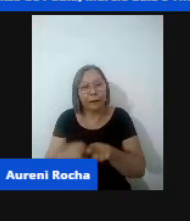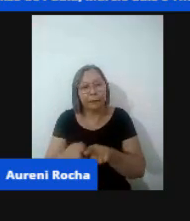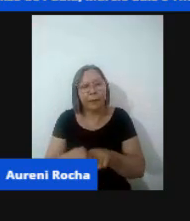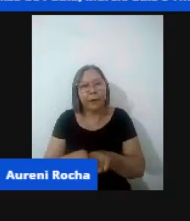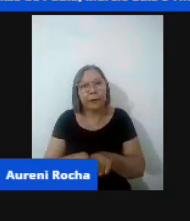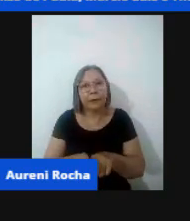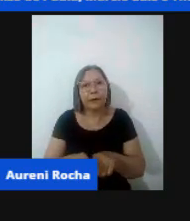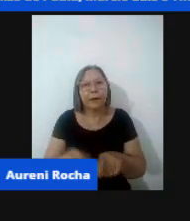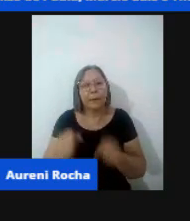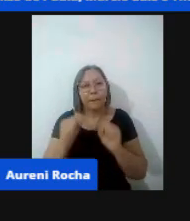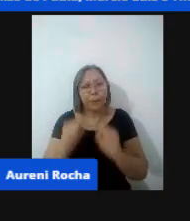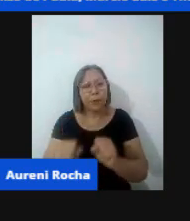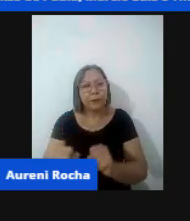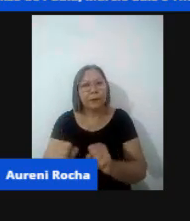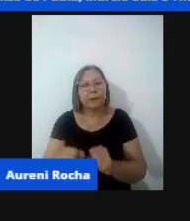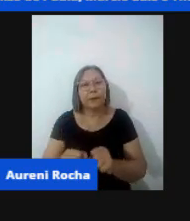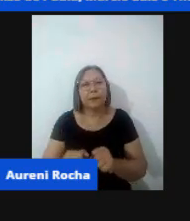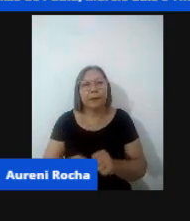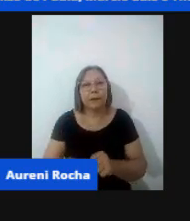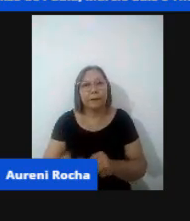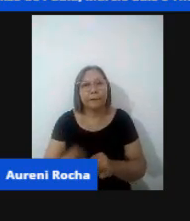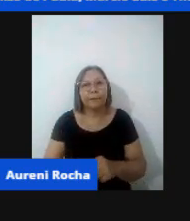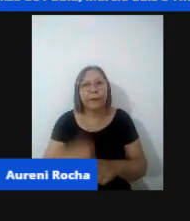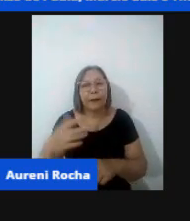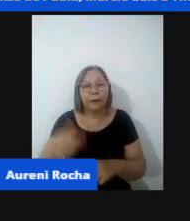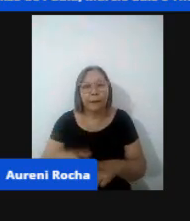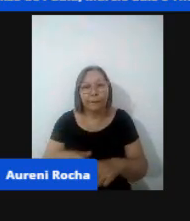enriquecimento pedagógico das atividades.